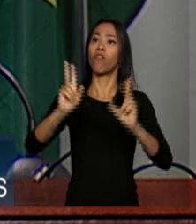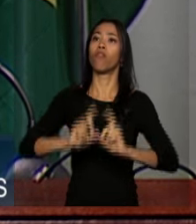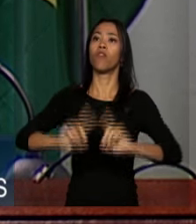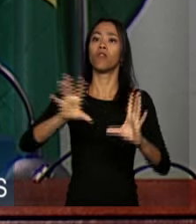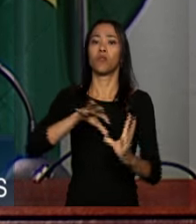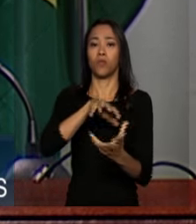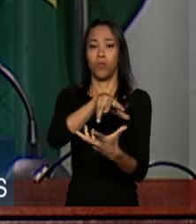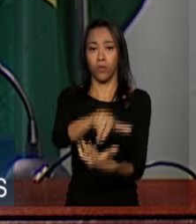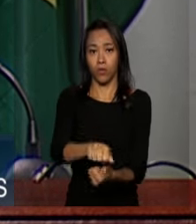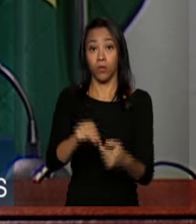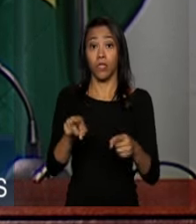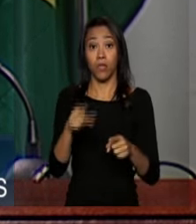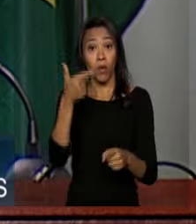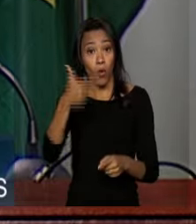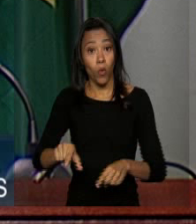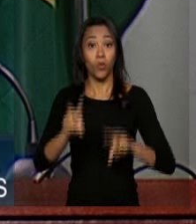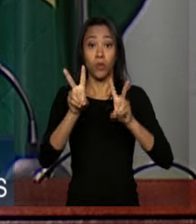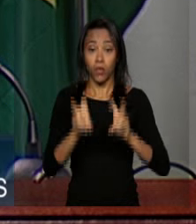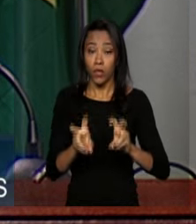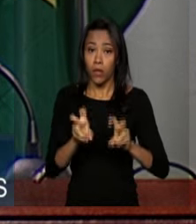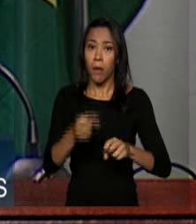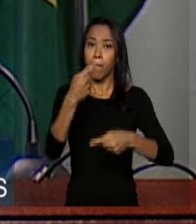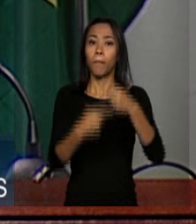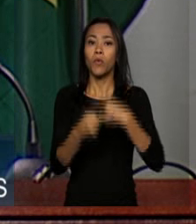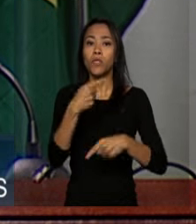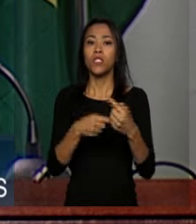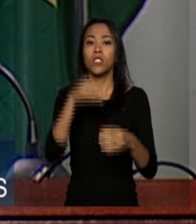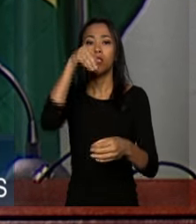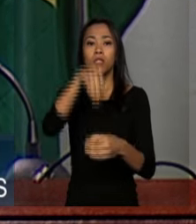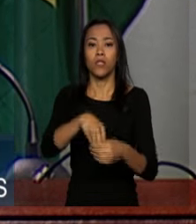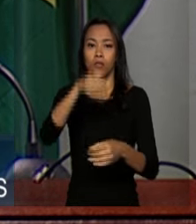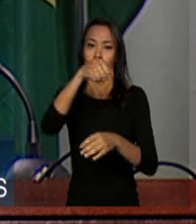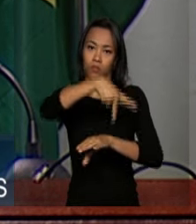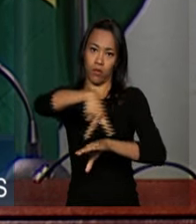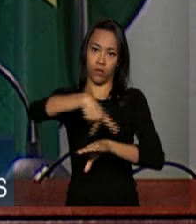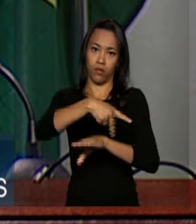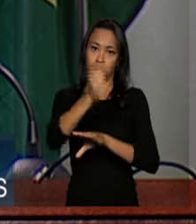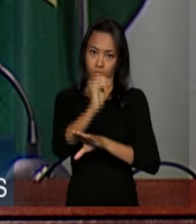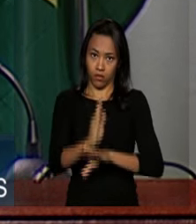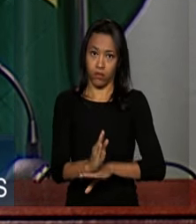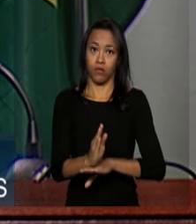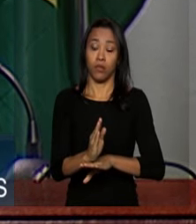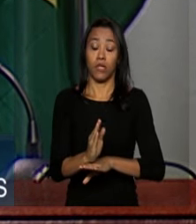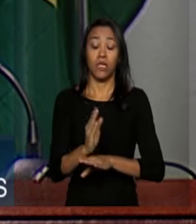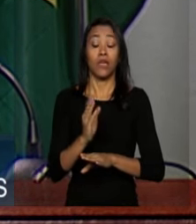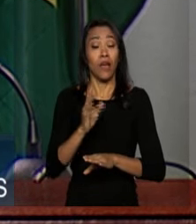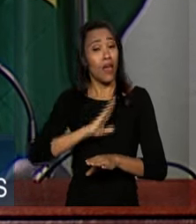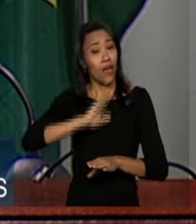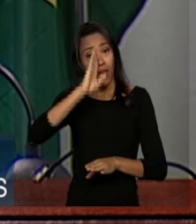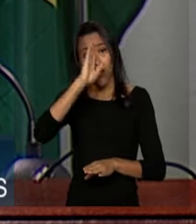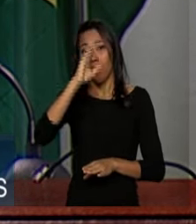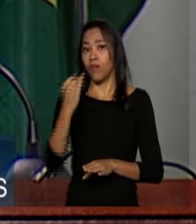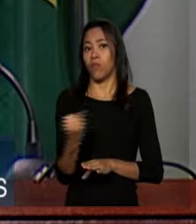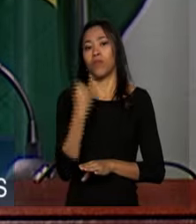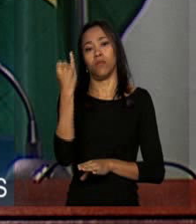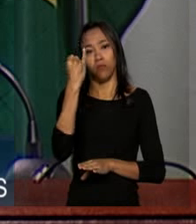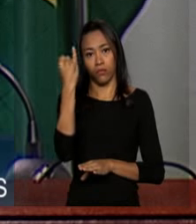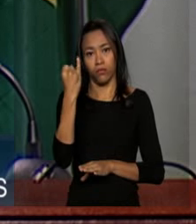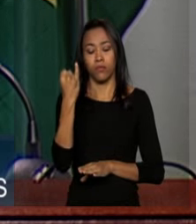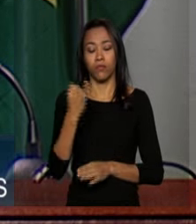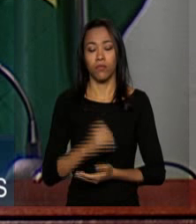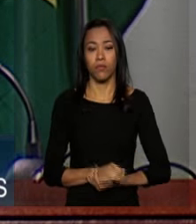iniciativas de nossa política externa têm sido fundamentais e cada dia que passar serão mais ainda.